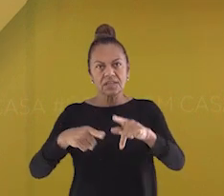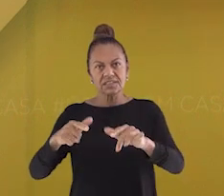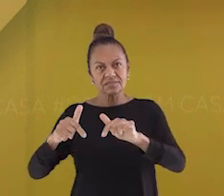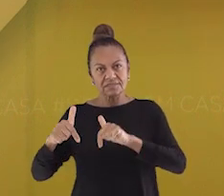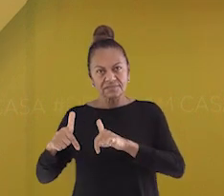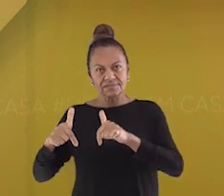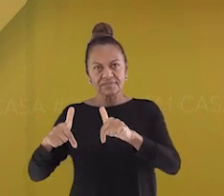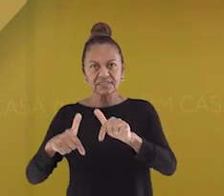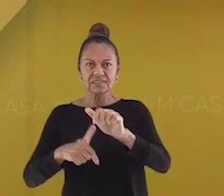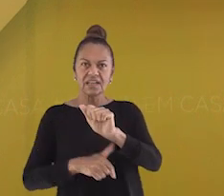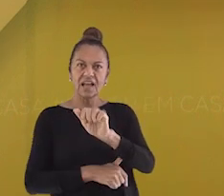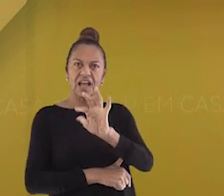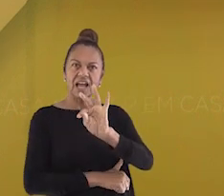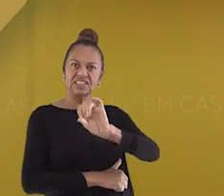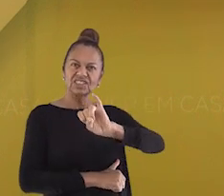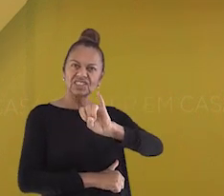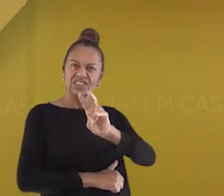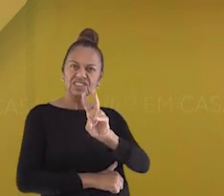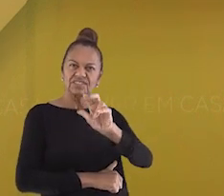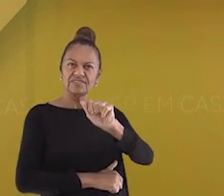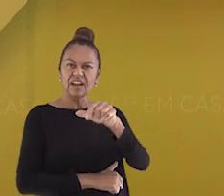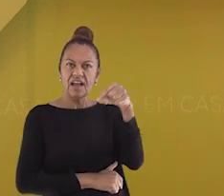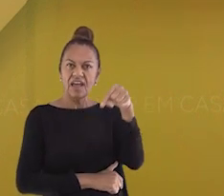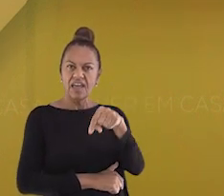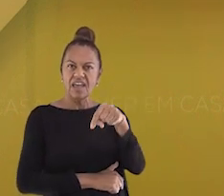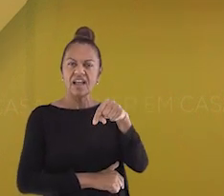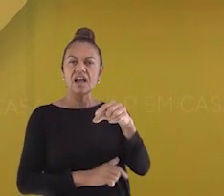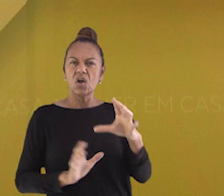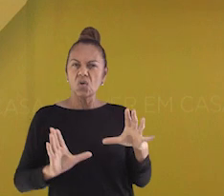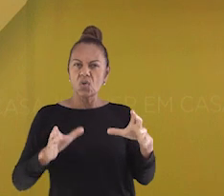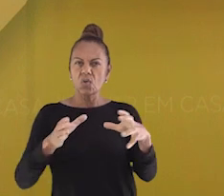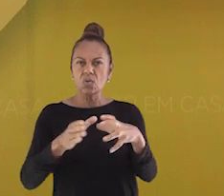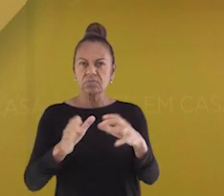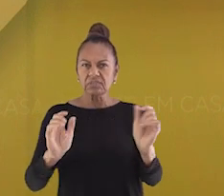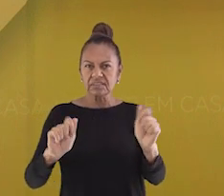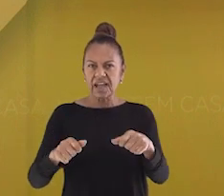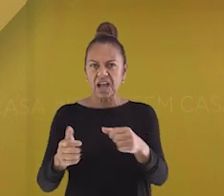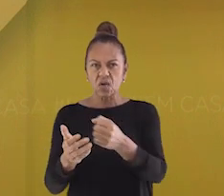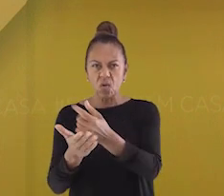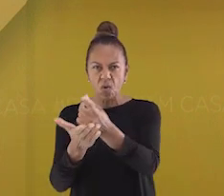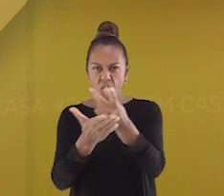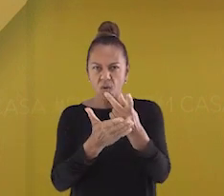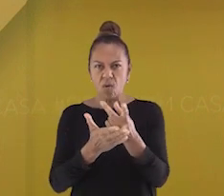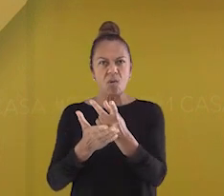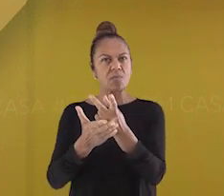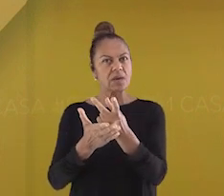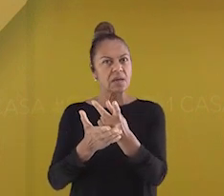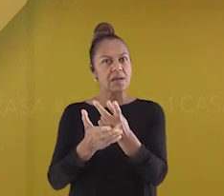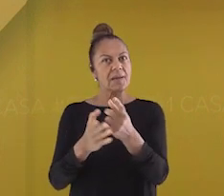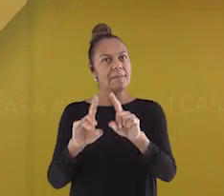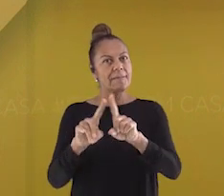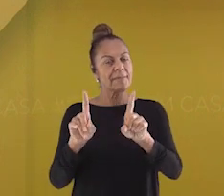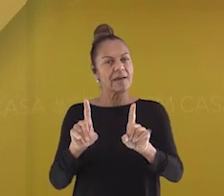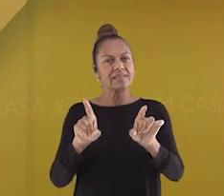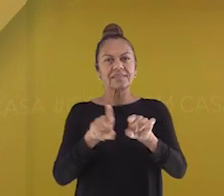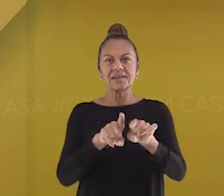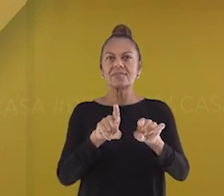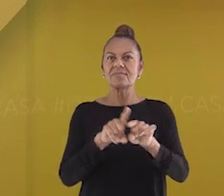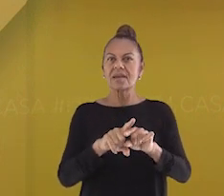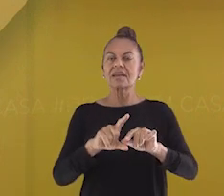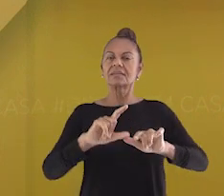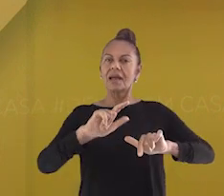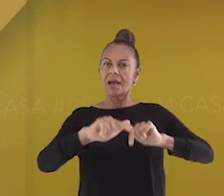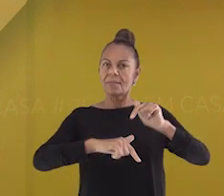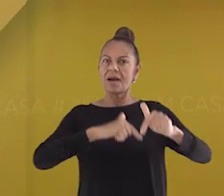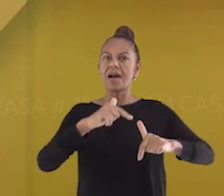economicamente ativa, não estamos falando de quem tem poder de consumo, mas de quem está apto para participar